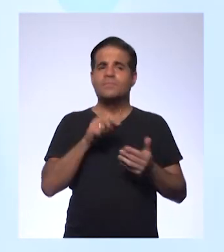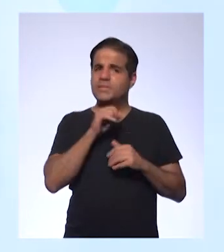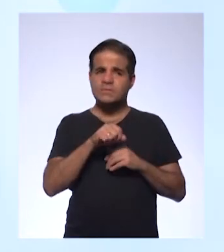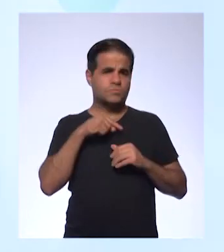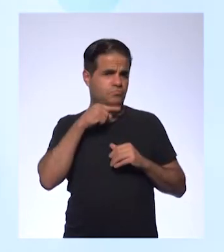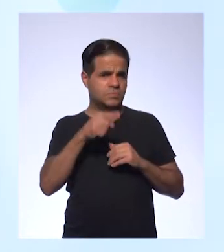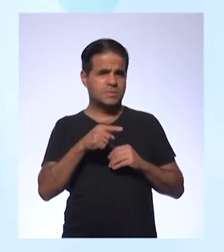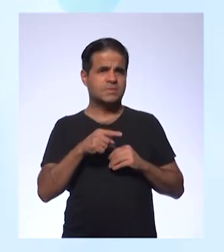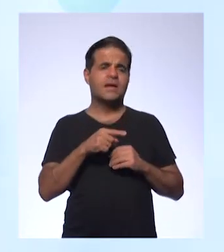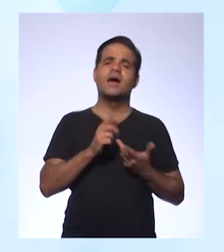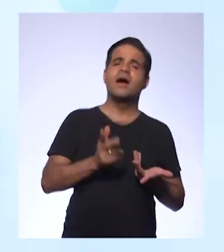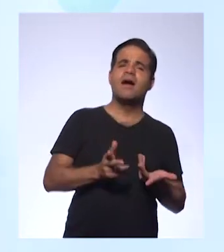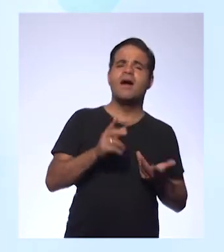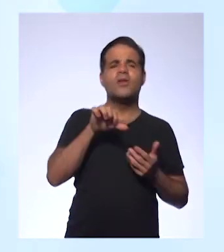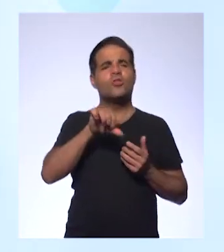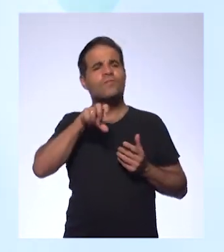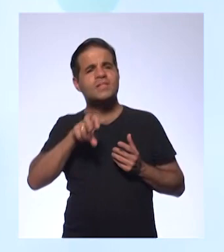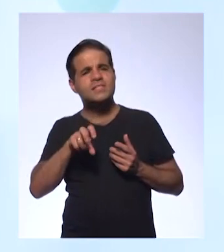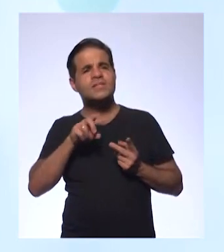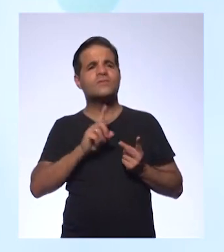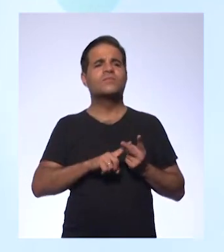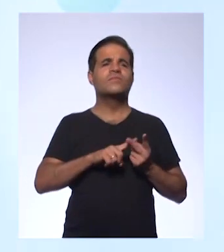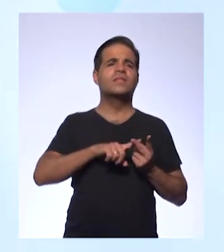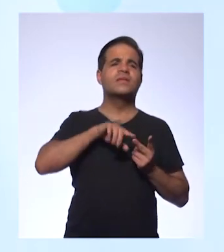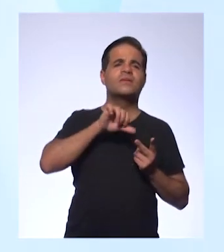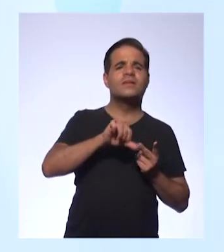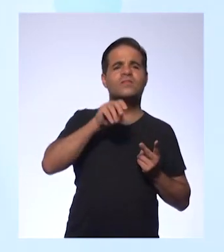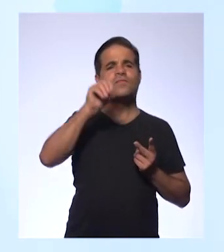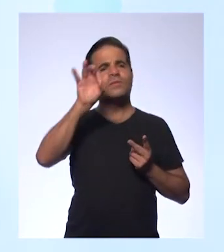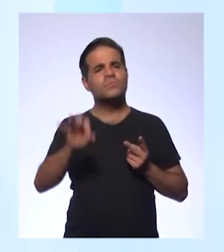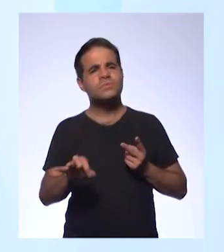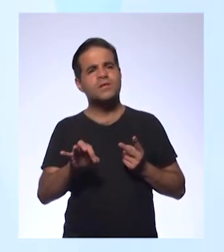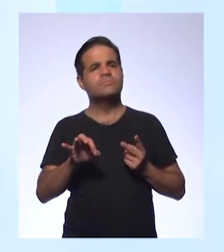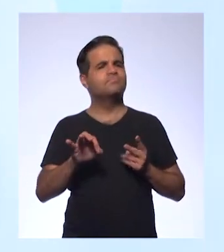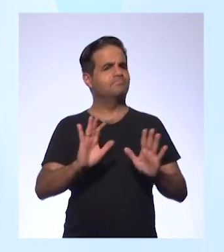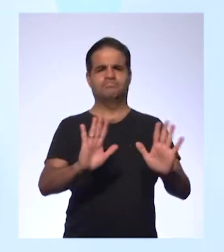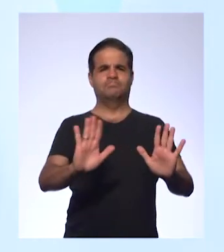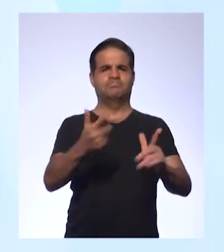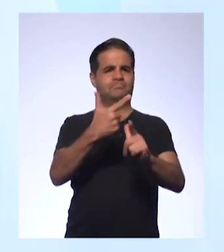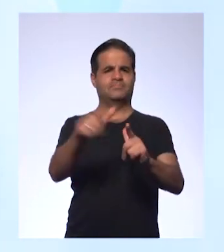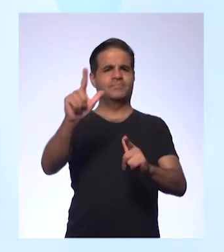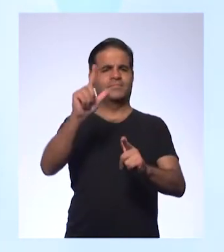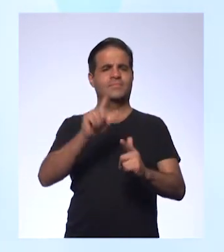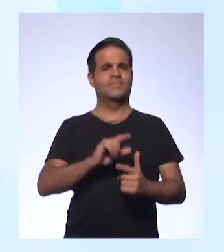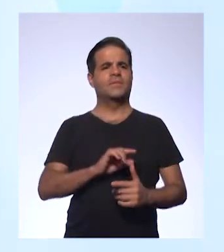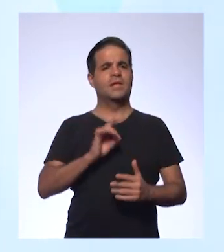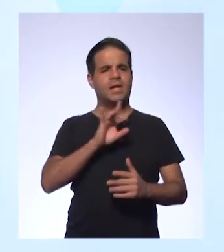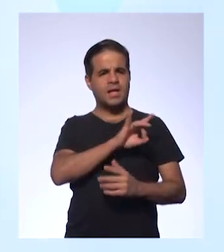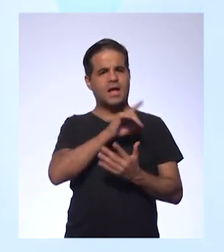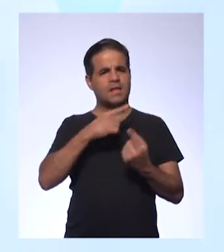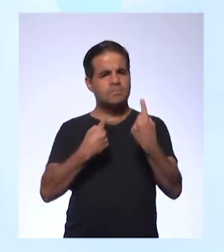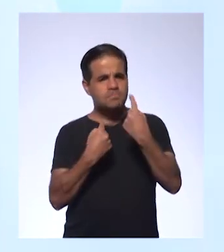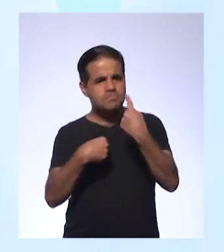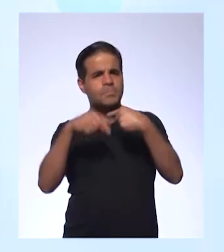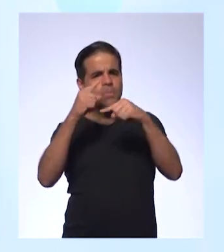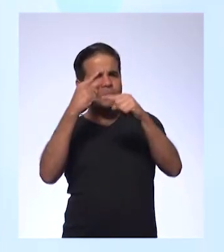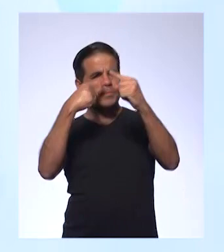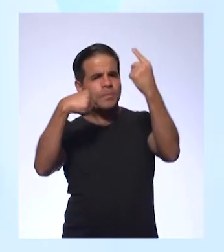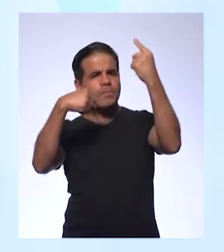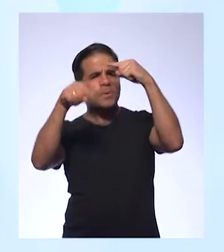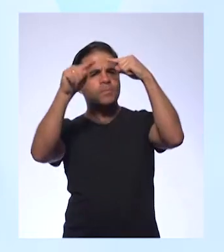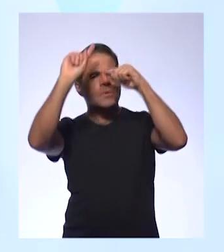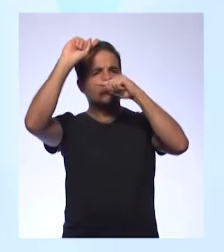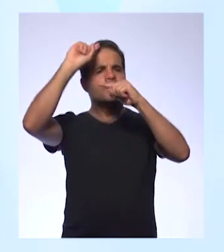sabia? Ai, pro 95%, 90%, não tem problema. A cada grande evolução, cada pequeno passo